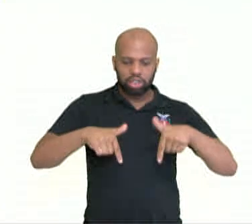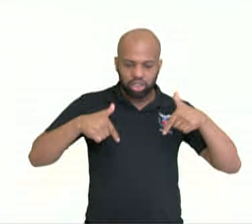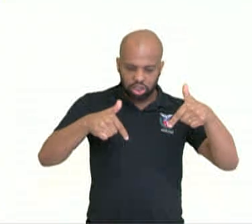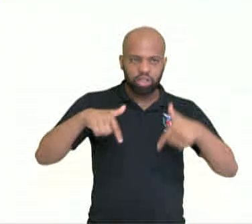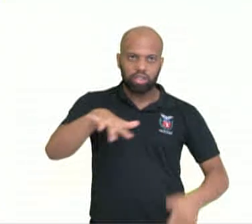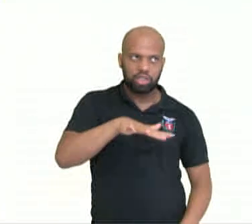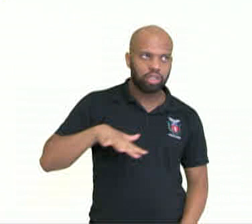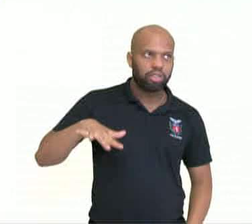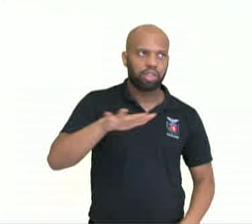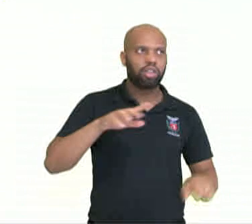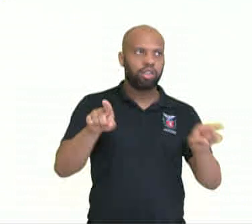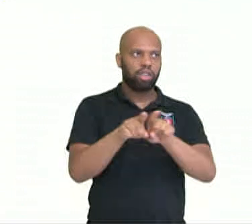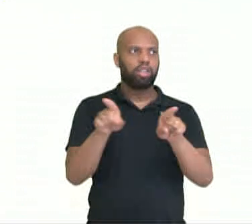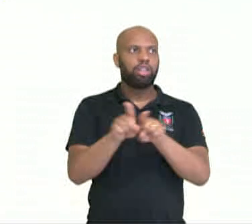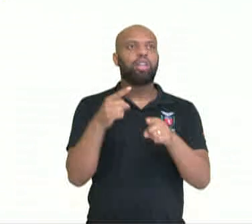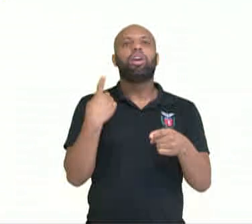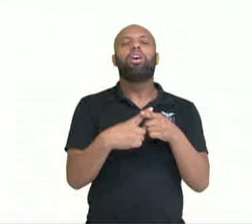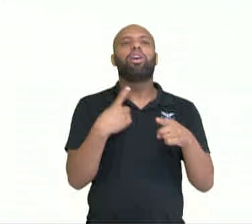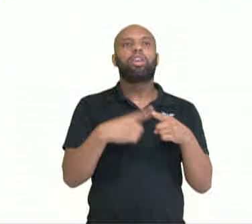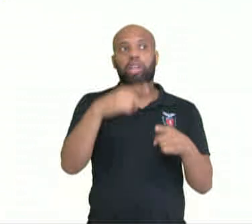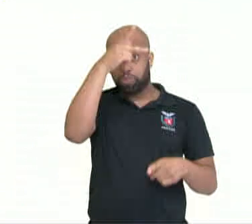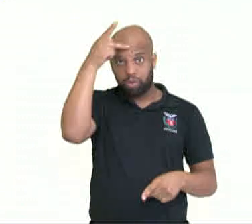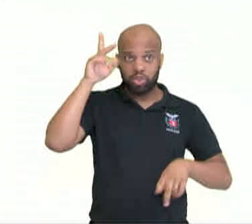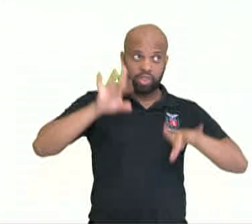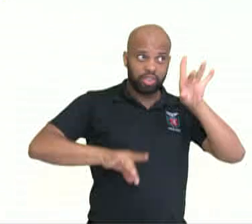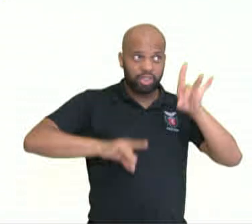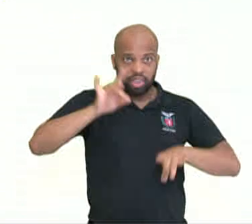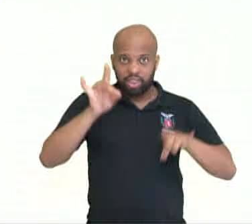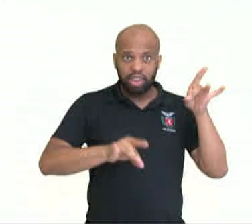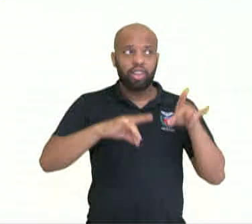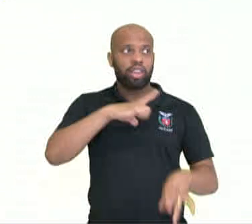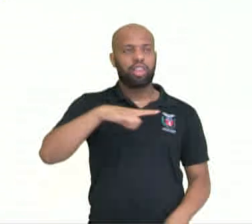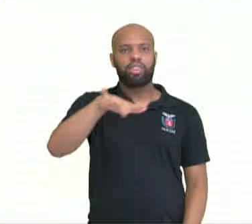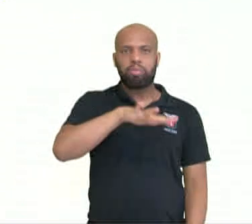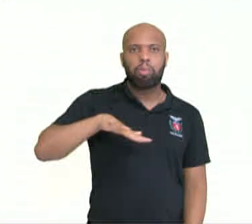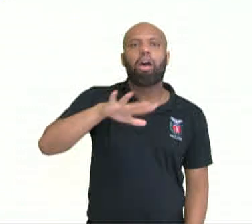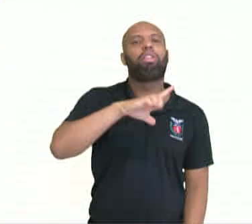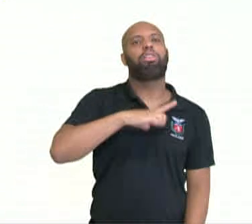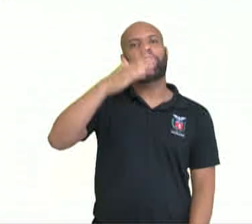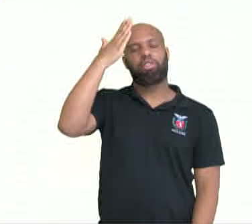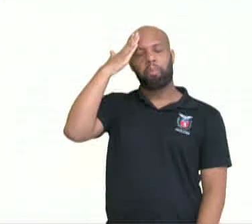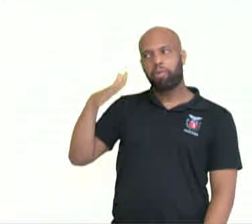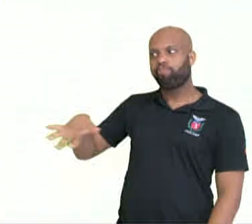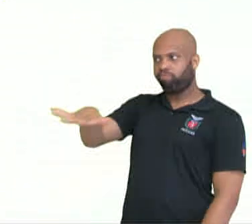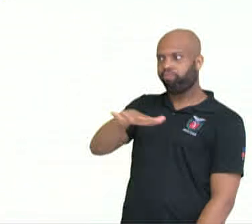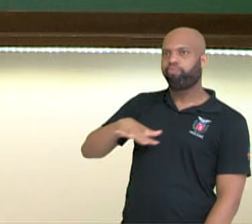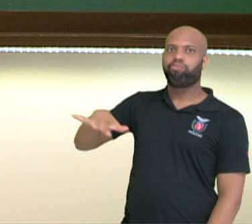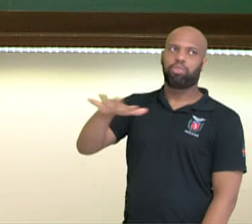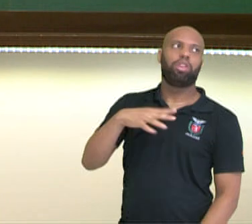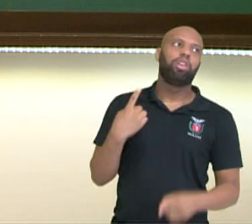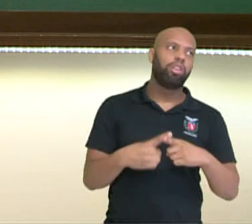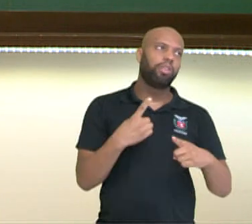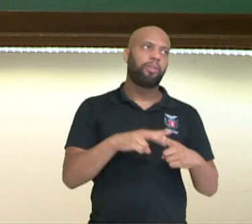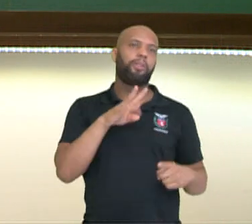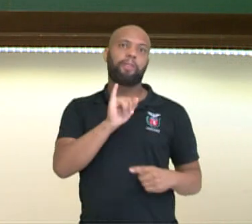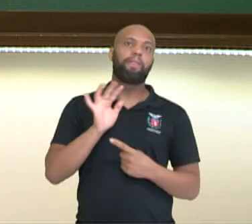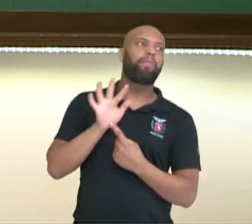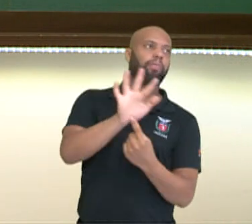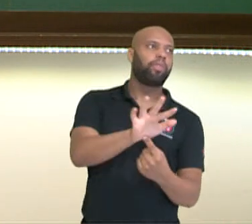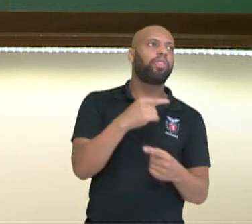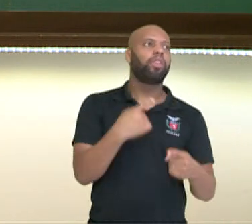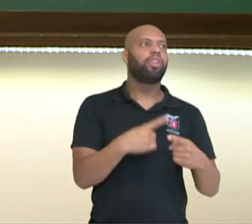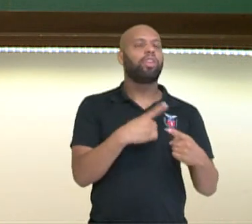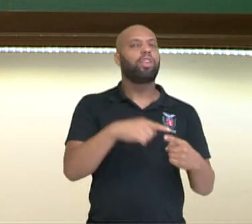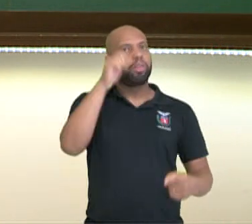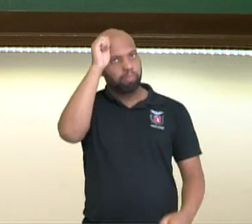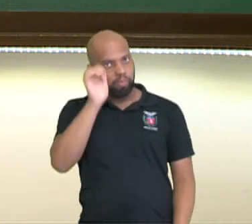espaço. Porque o cara do teatro tem que saber o seu espaço que ele vai apresentar. Imagine